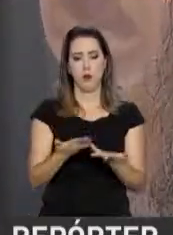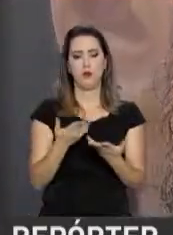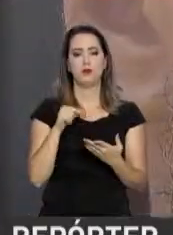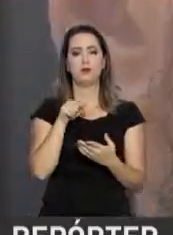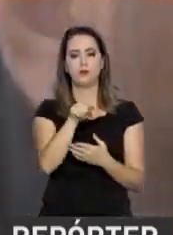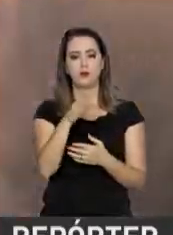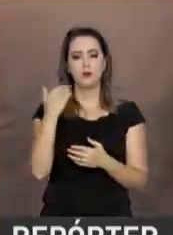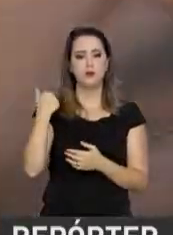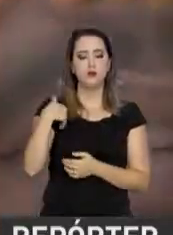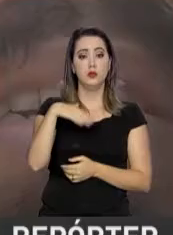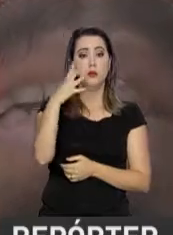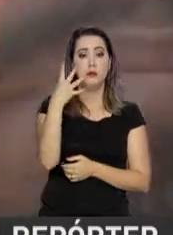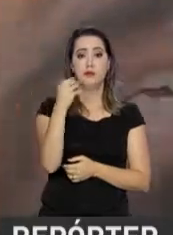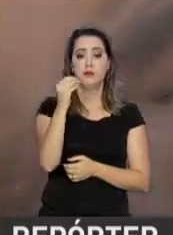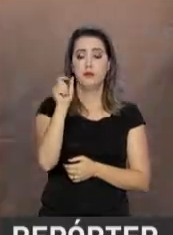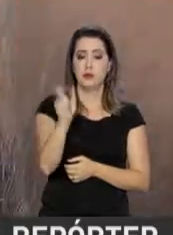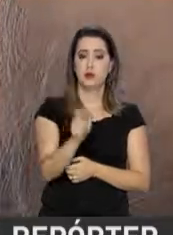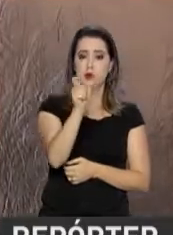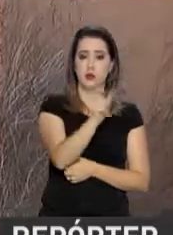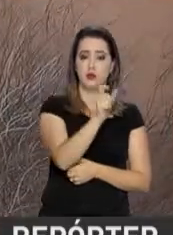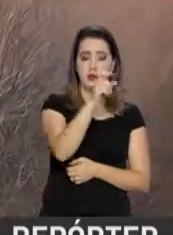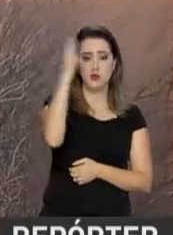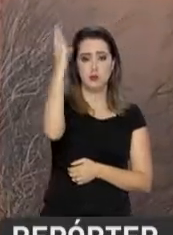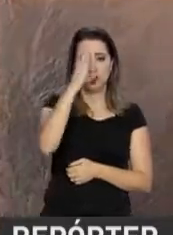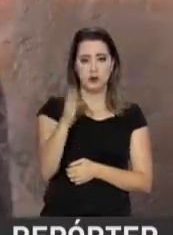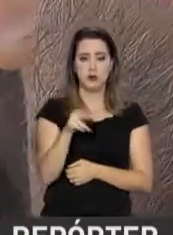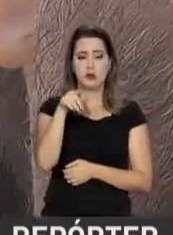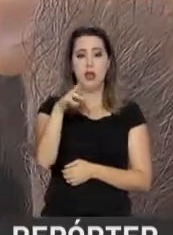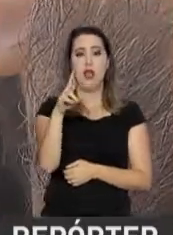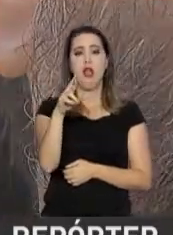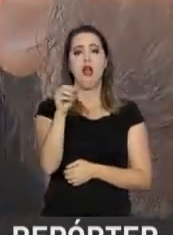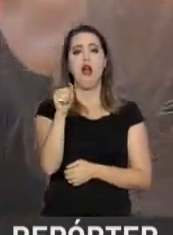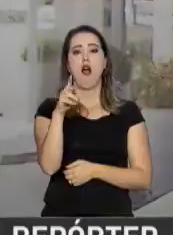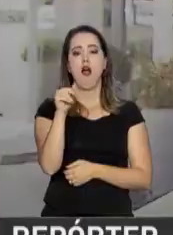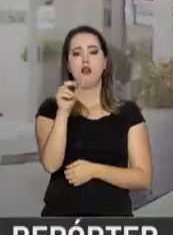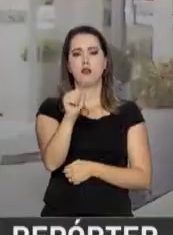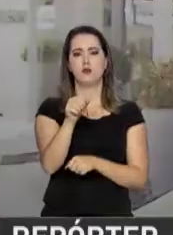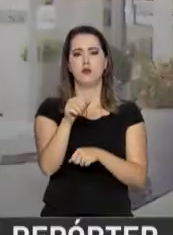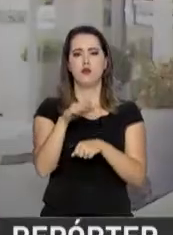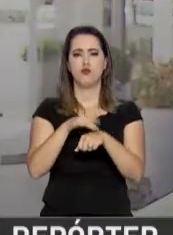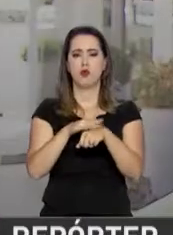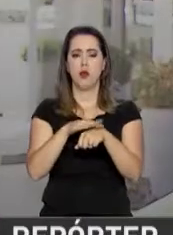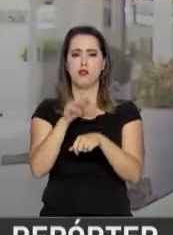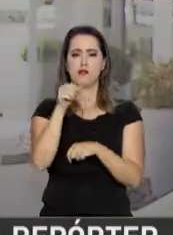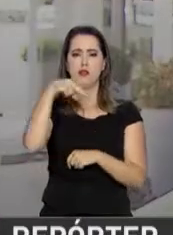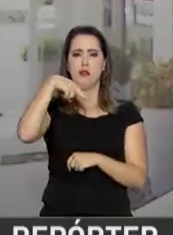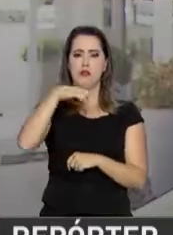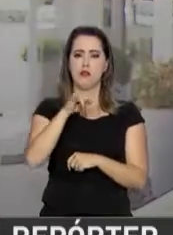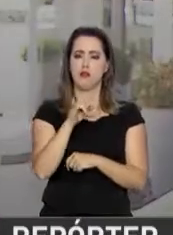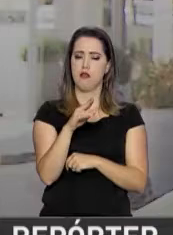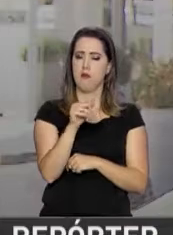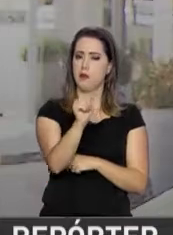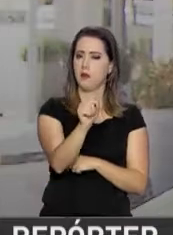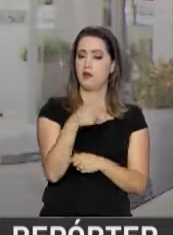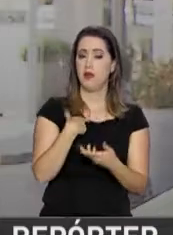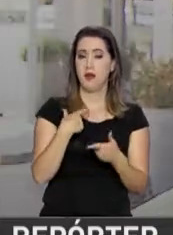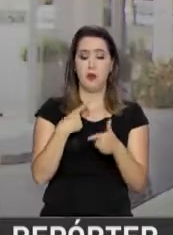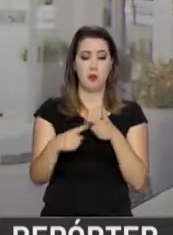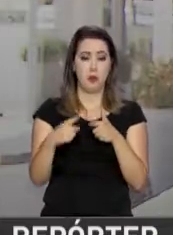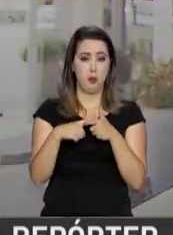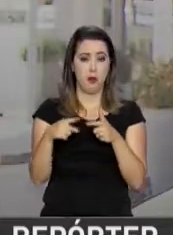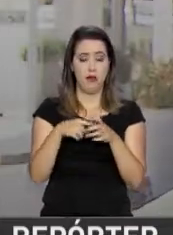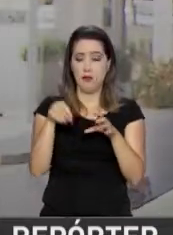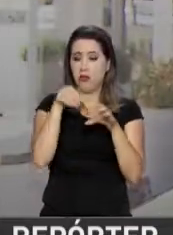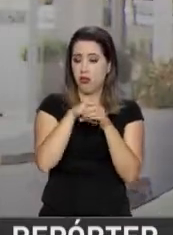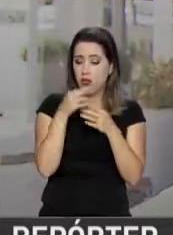atinge mais de 400 pessoas no brasil é um tipo raro de anemia é uma doença em que é uma destruição das e massas